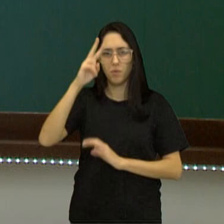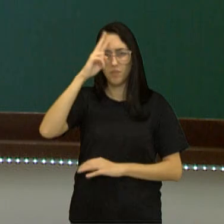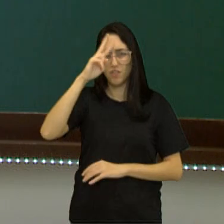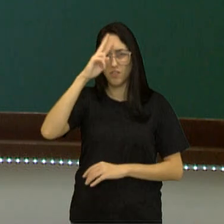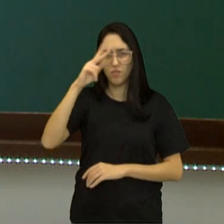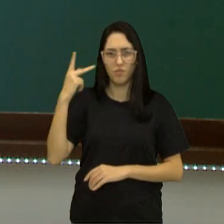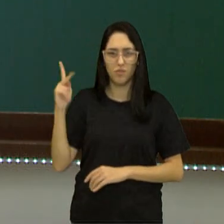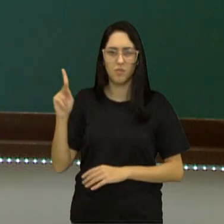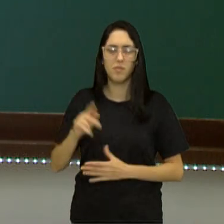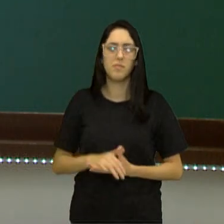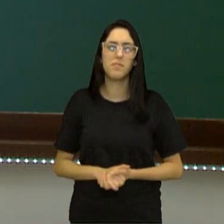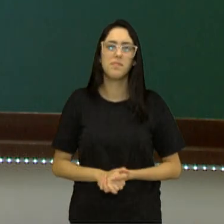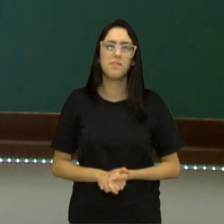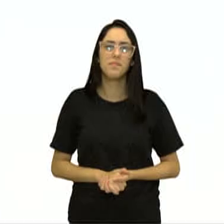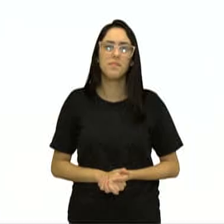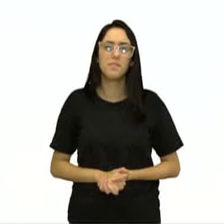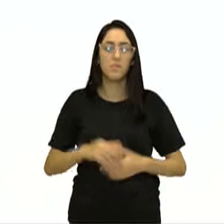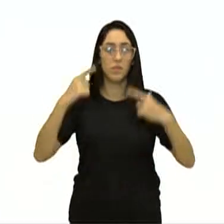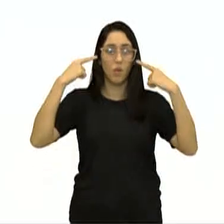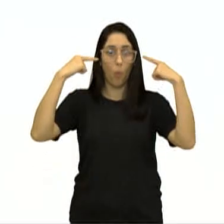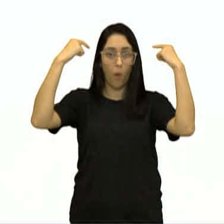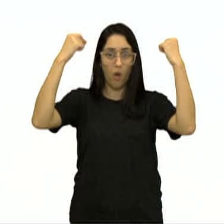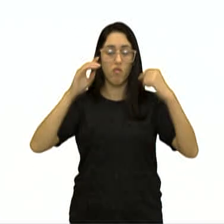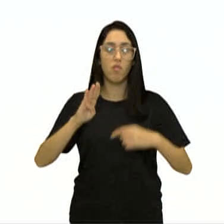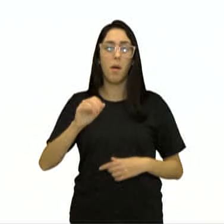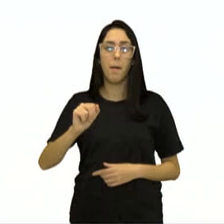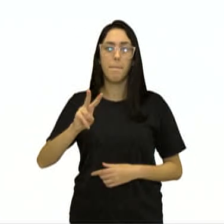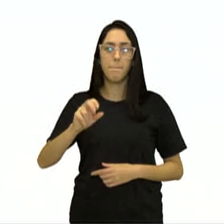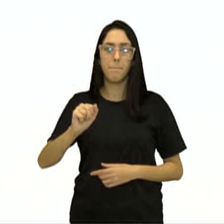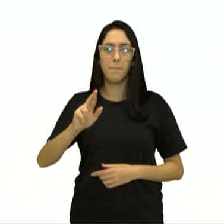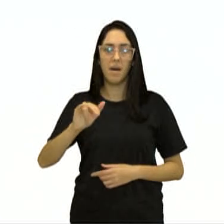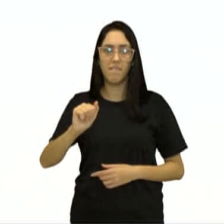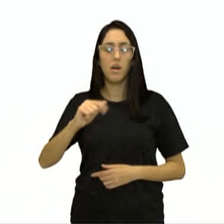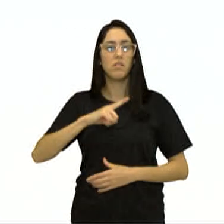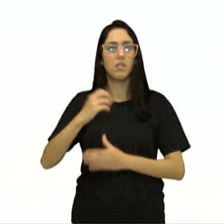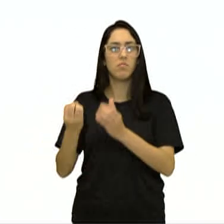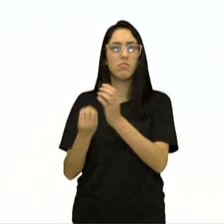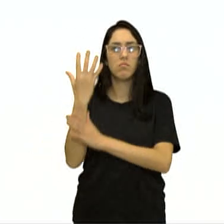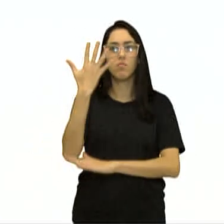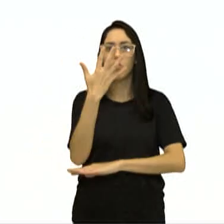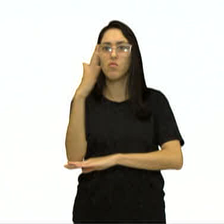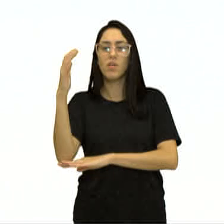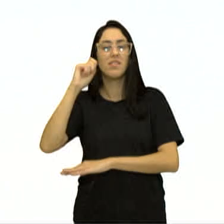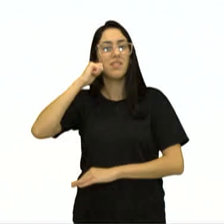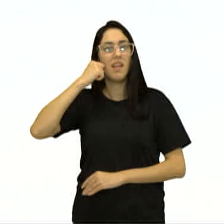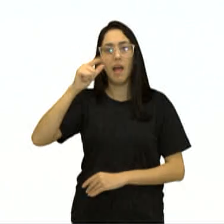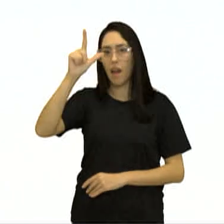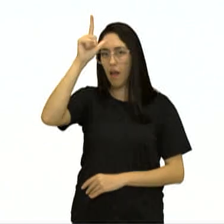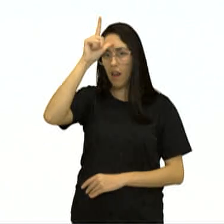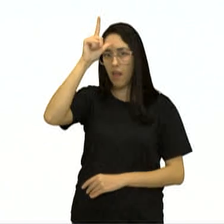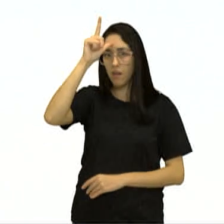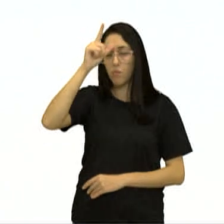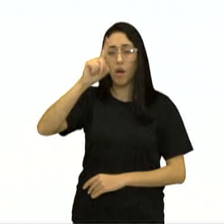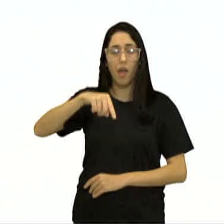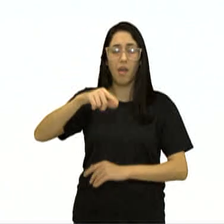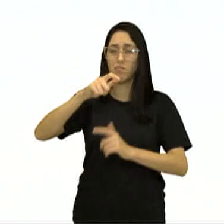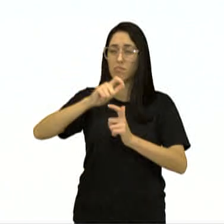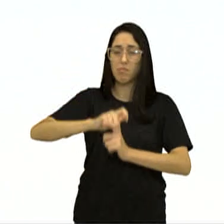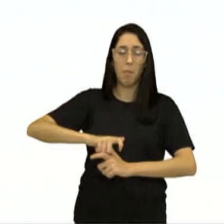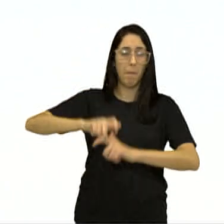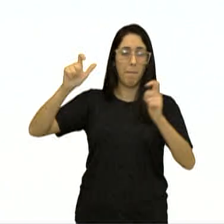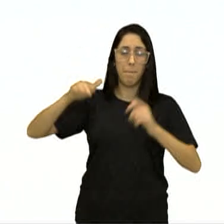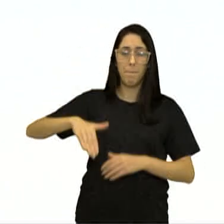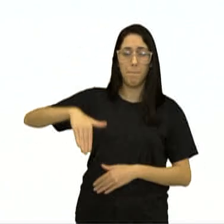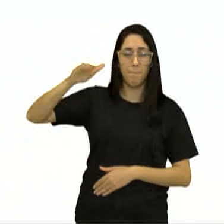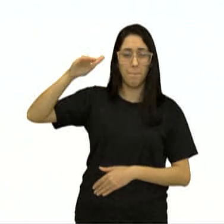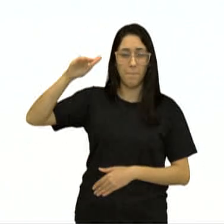nosso verbete. O elfo da Bavária teve origem na Floresta Negra, na Alemanha. É maior do que um gnomo, uns